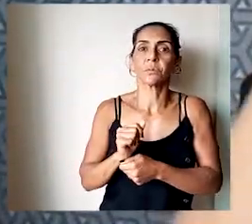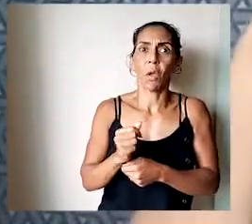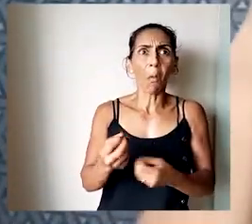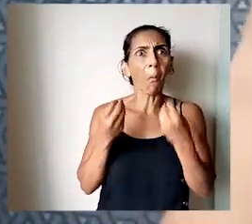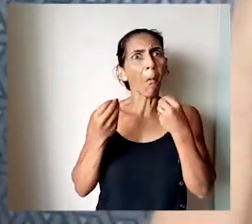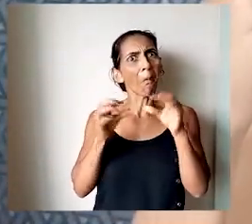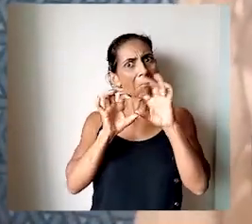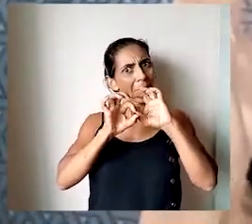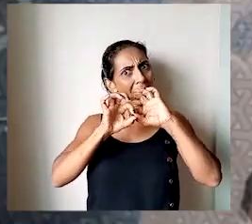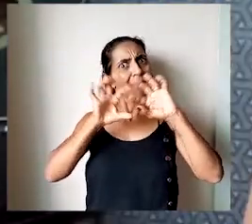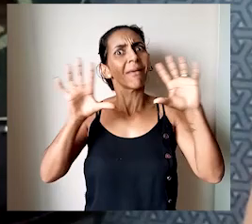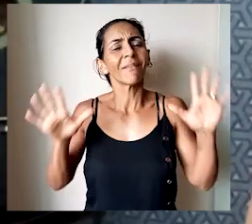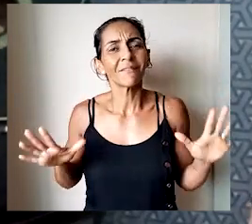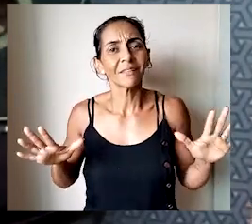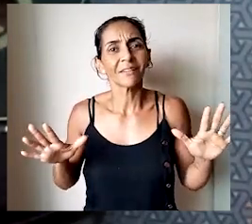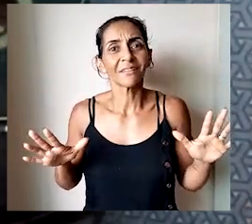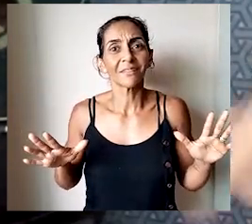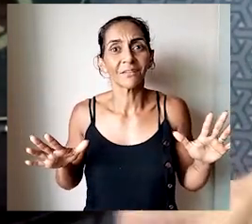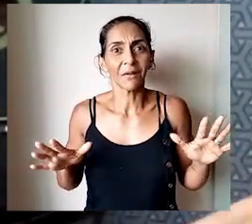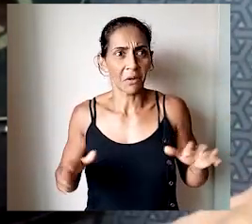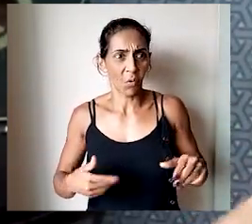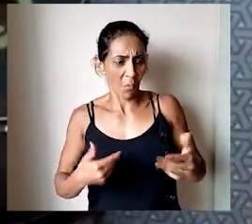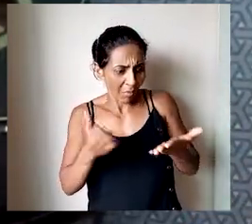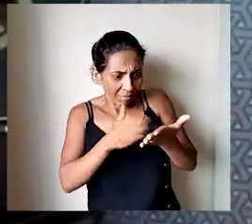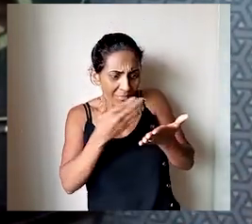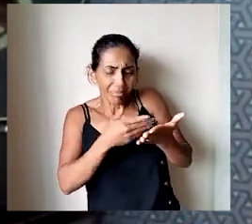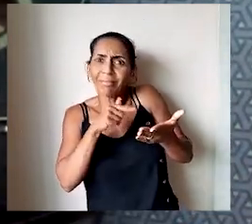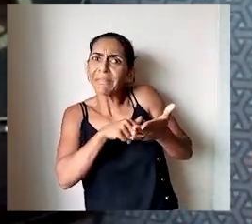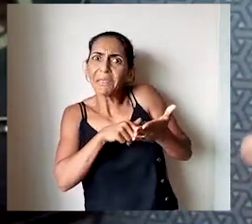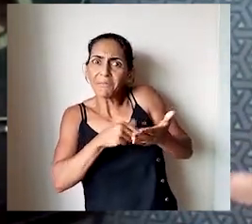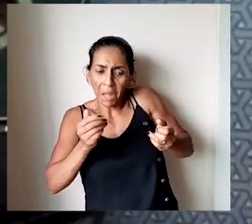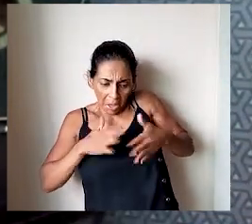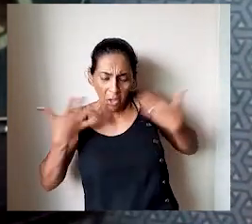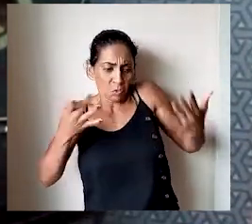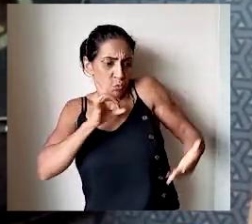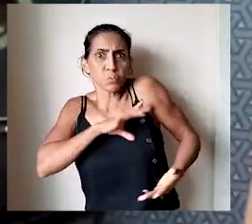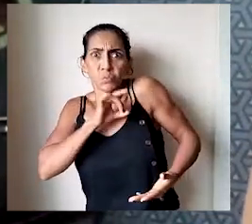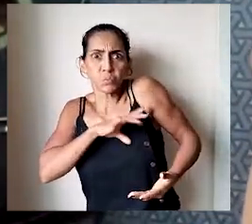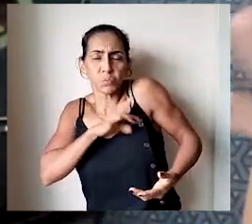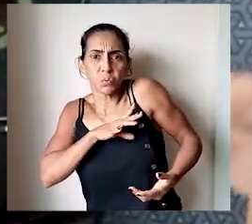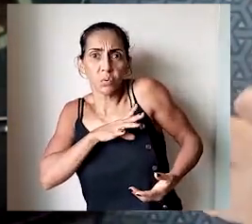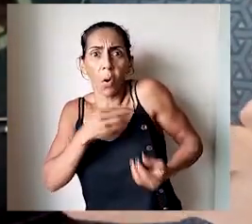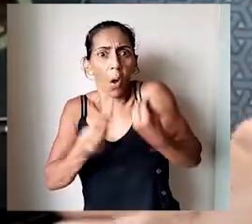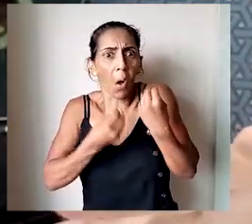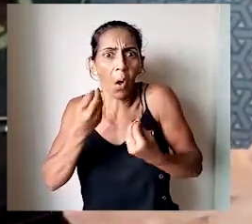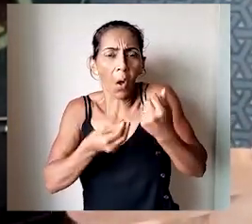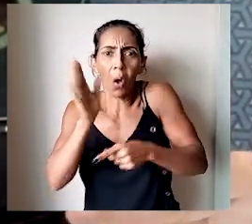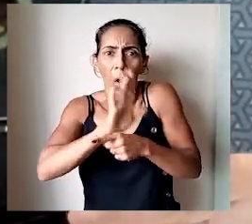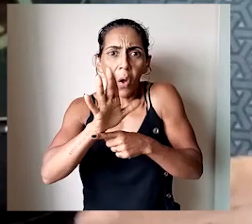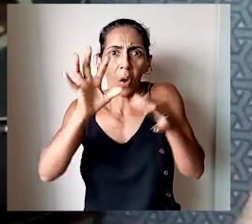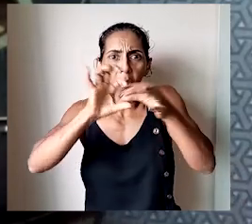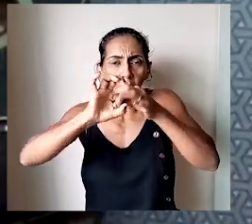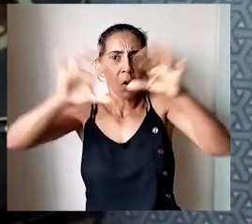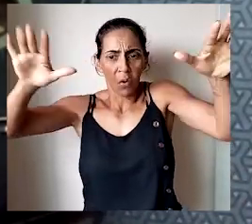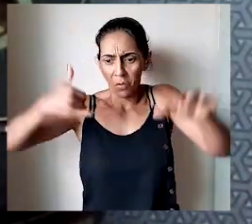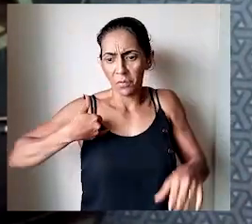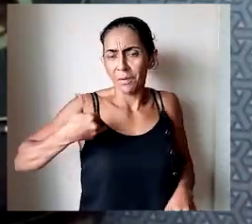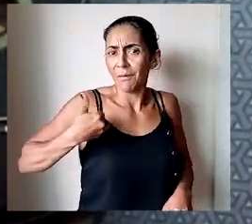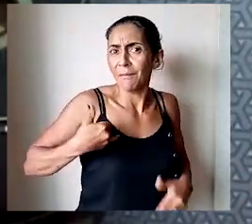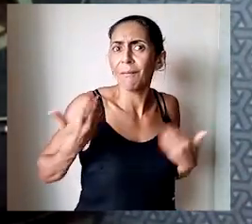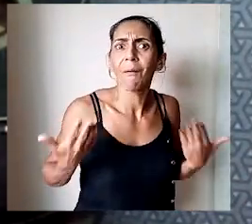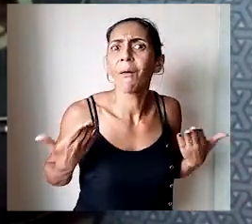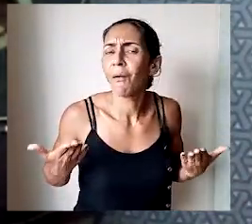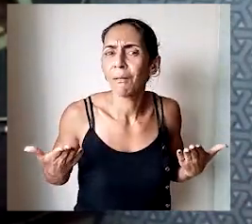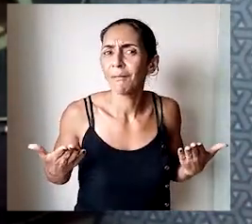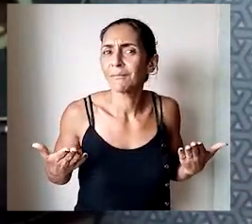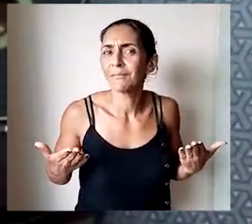que a classificação dele é livre. O filme é assustador. Se a sua criança não se impressiona fácil, de boa pra assistir.